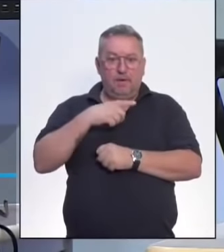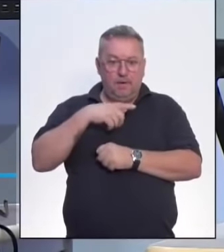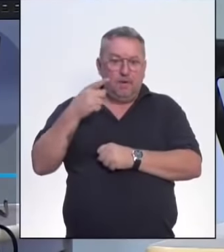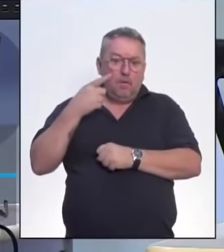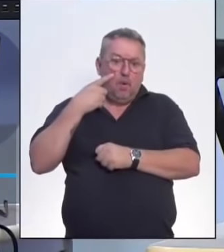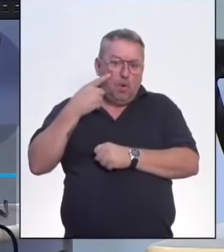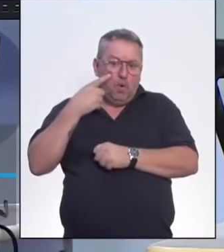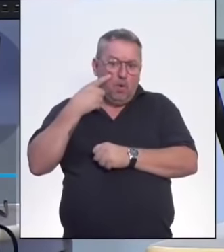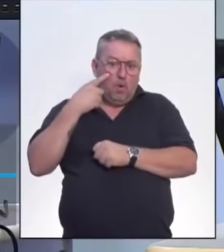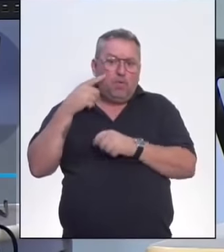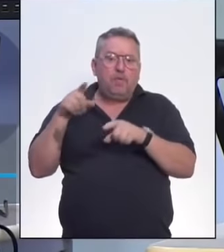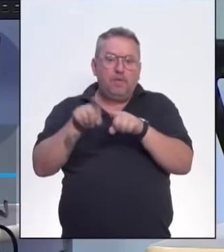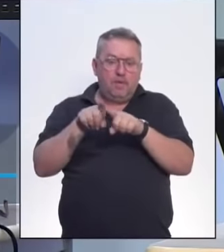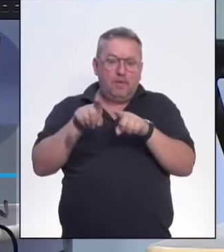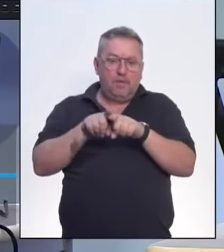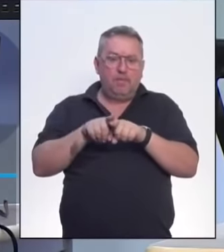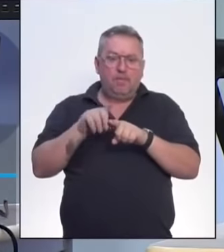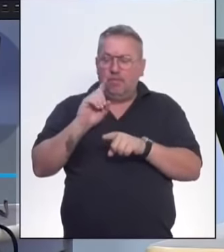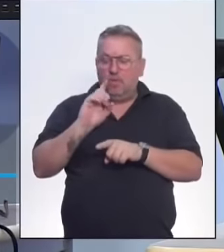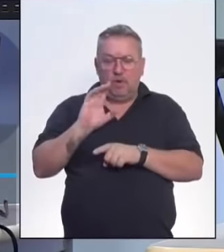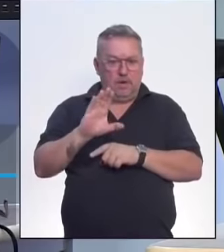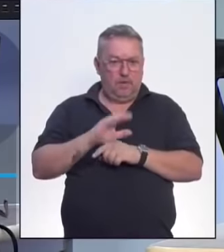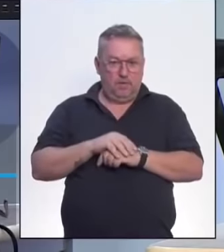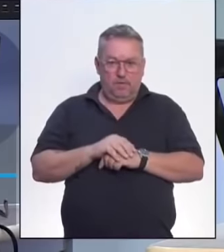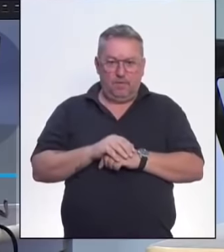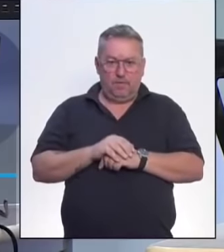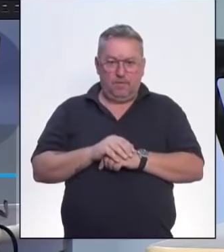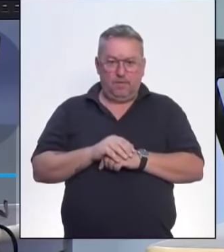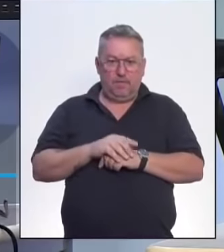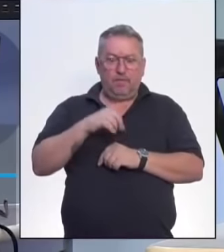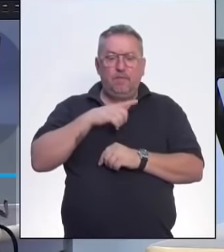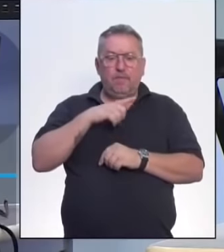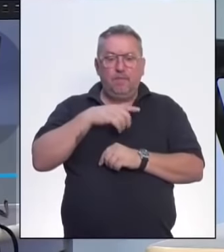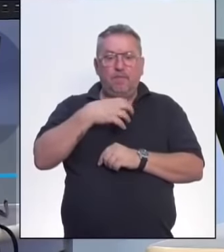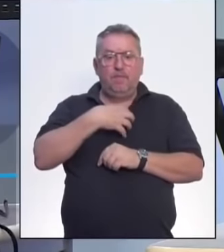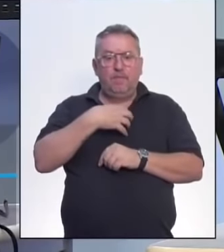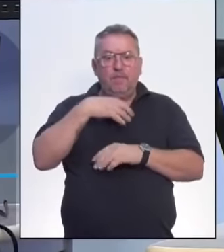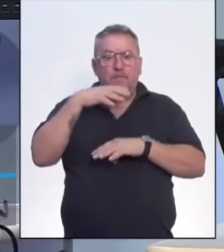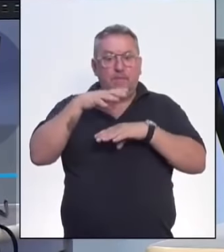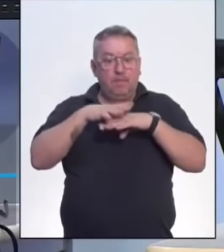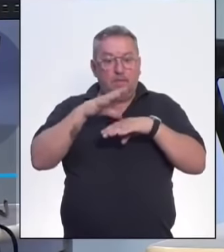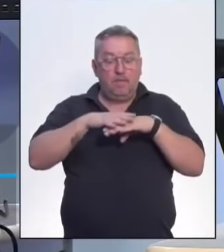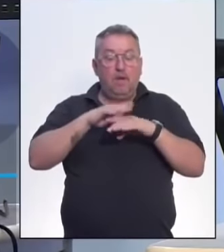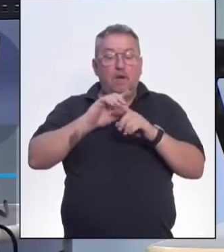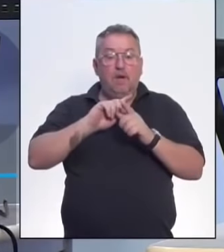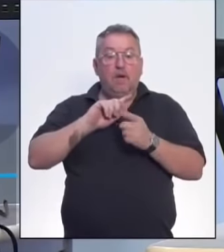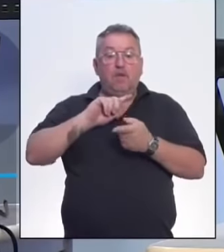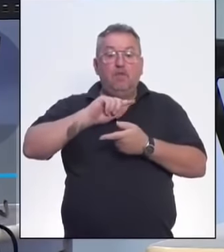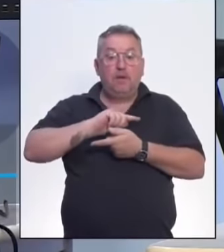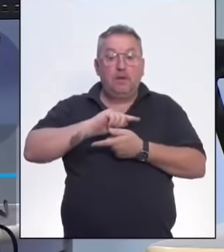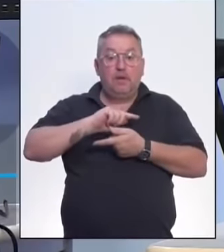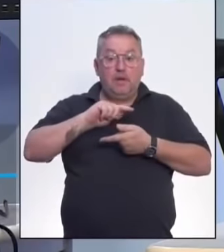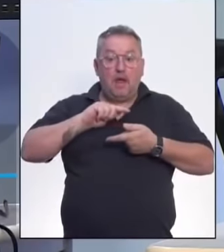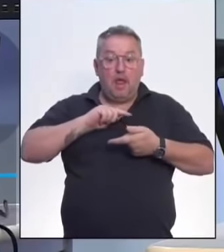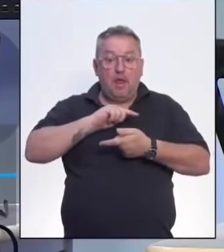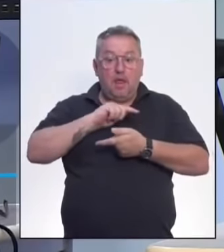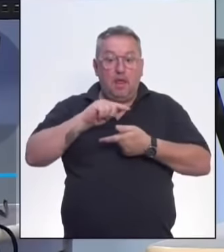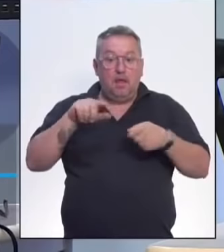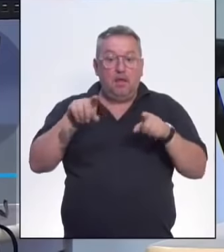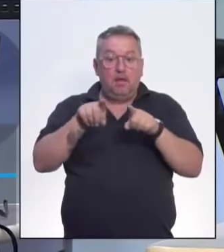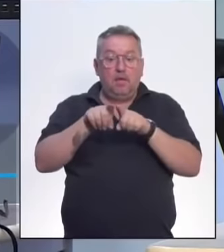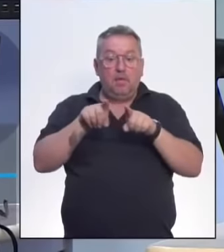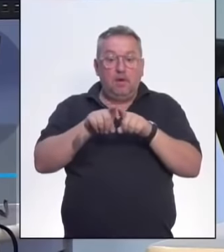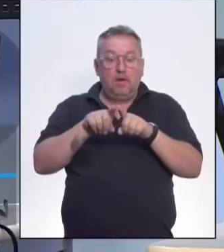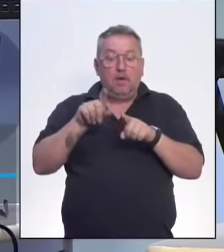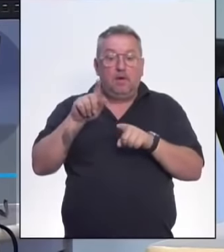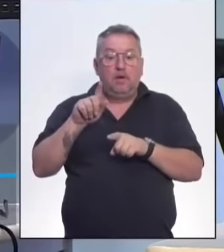e achando que tudo é fazer com... Não é isso. Então, a gente vai ter situações de matemática, em geometria também. No caso aí, a gente trabalha... Vocês vão perceber